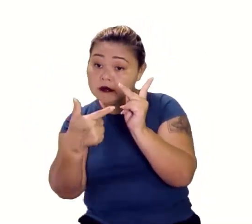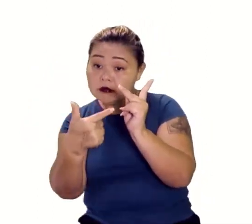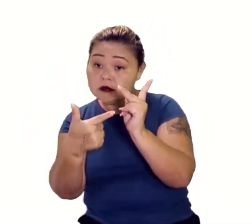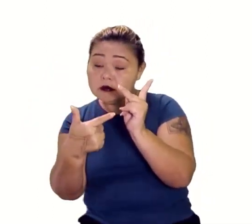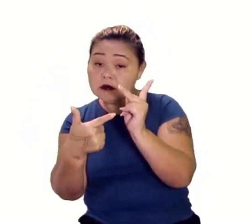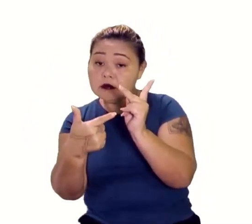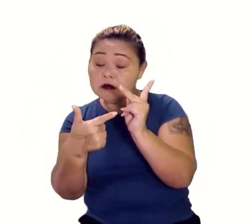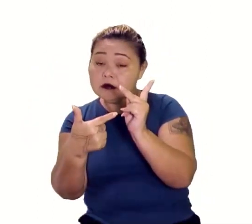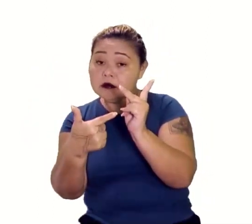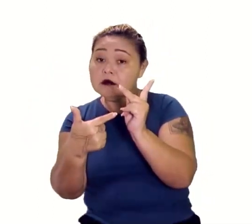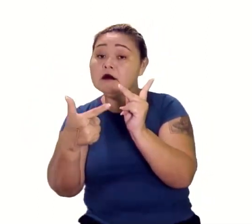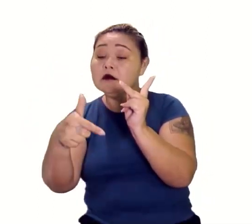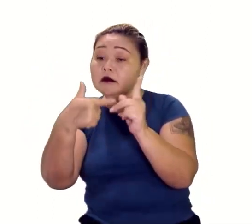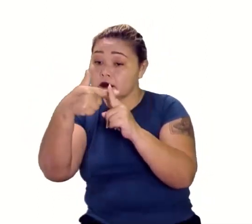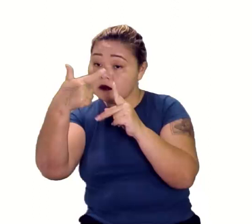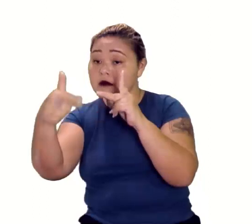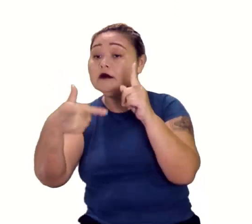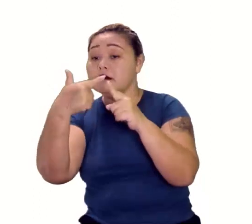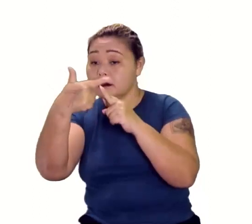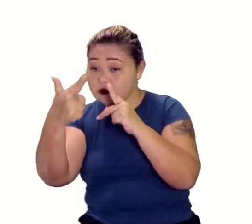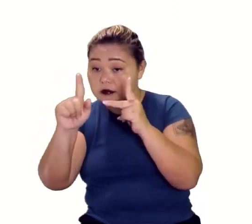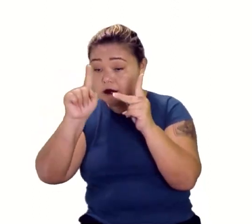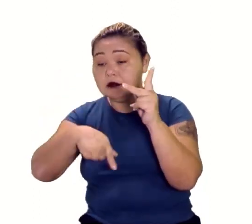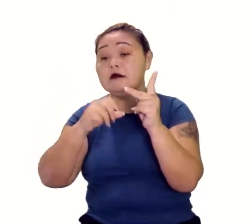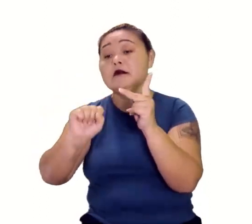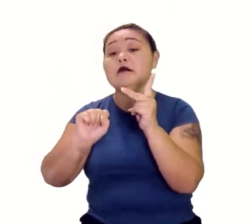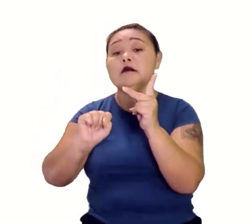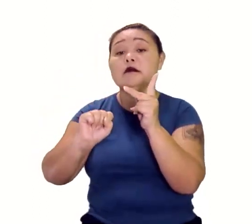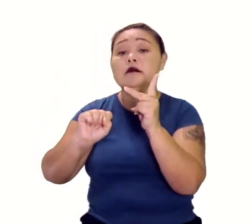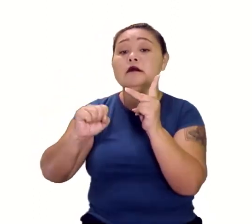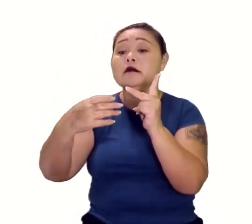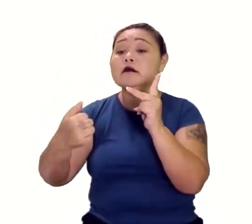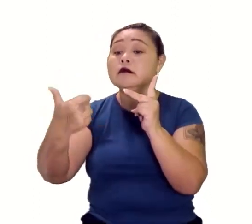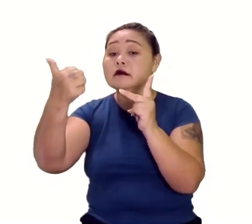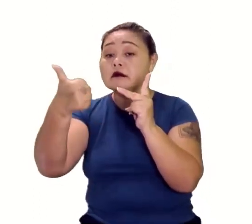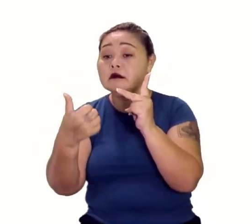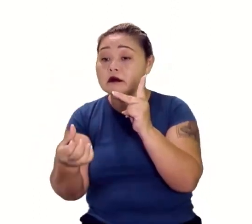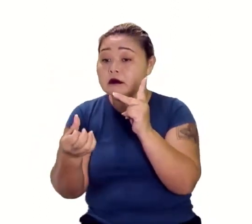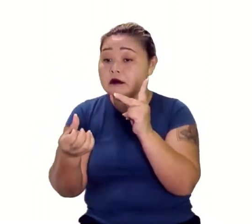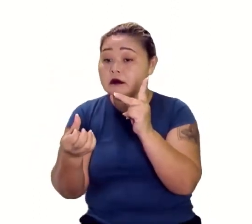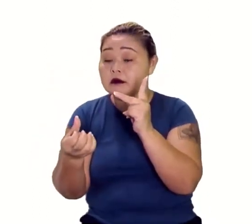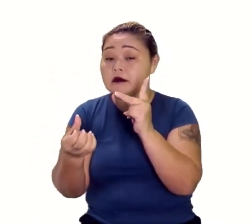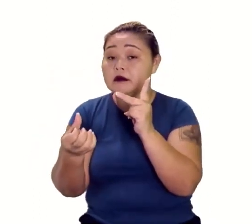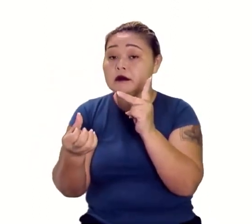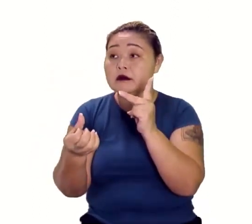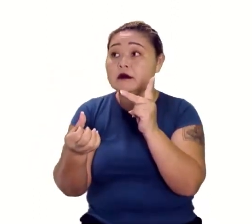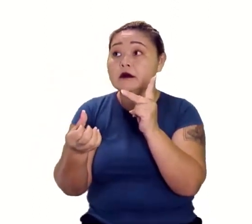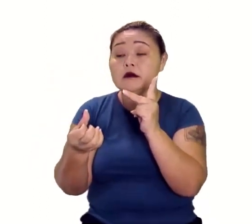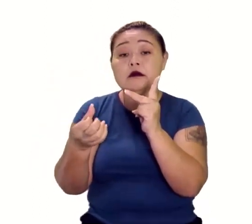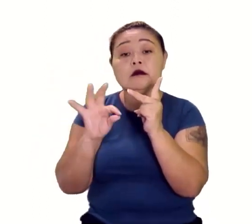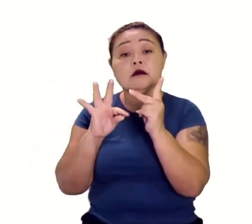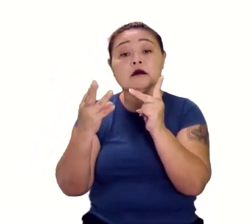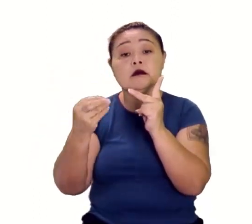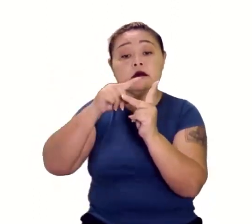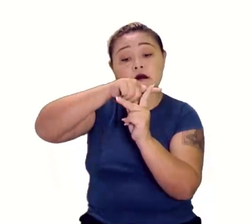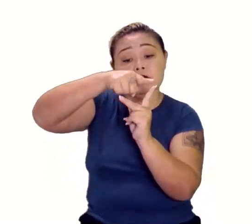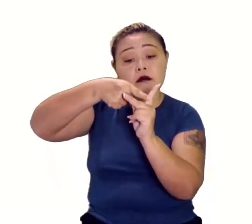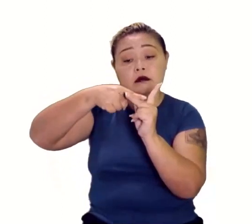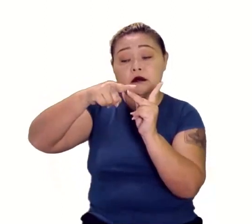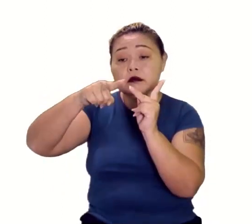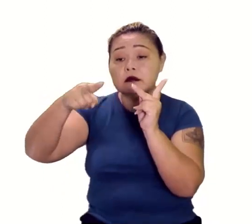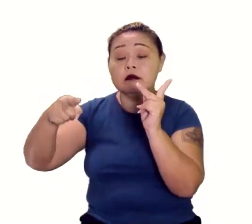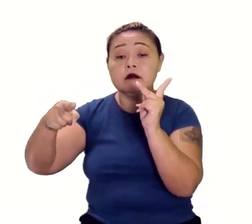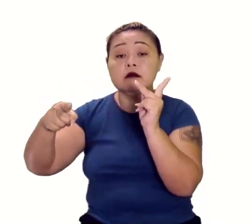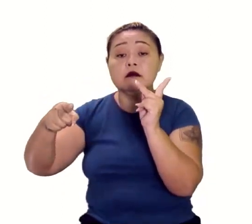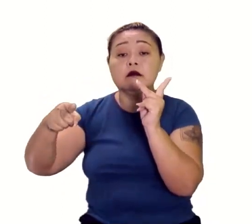2, né? Porque 2 vezes 2 vezes 2 é 8. 8. 4 ao quadrado? 16. 16. Tudo isso está dentro da